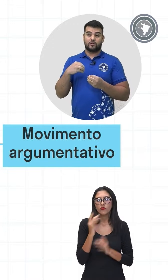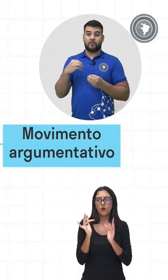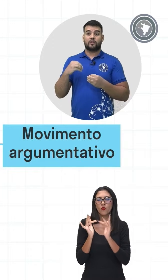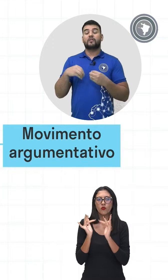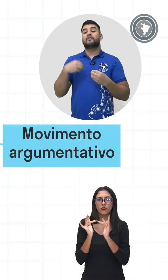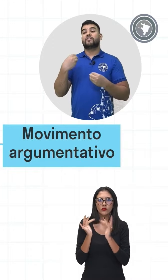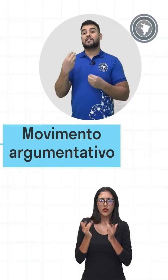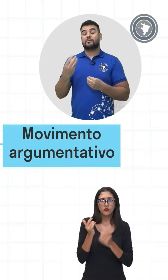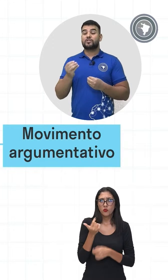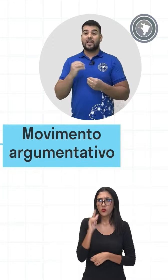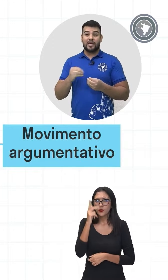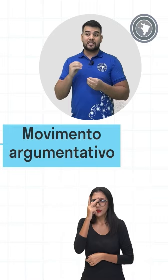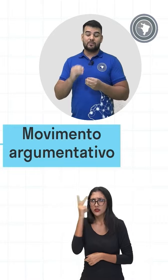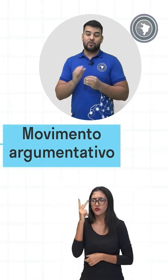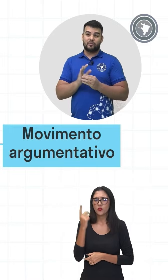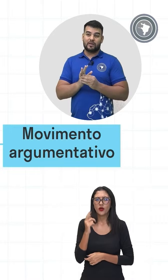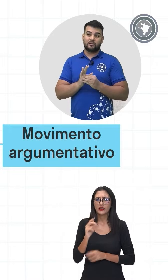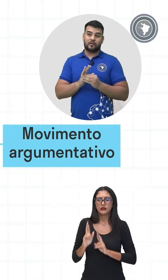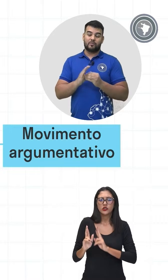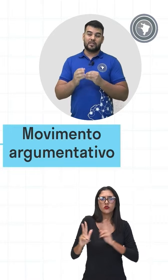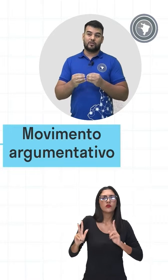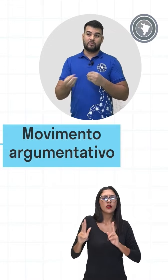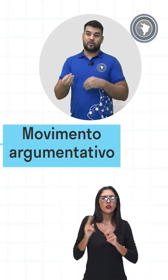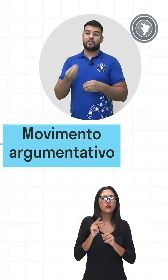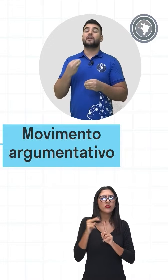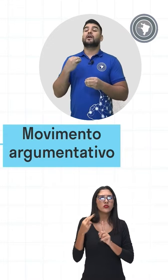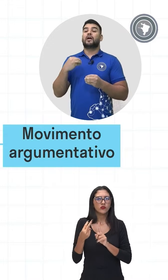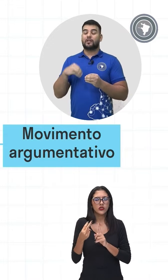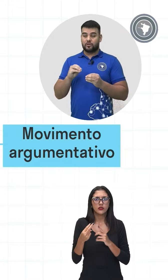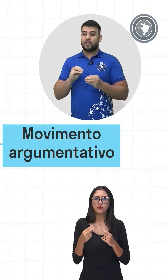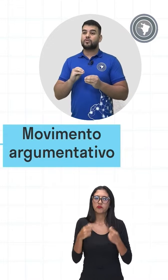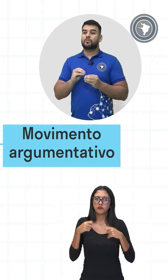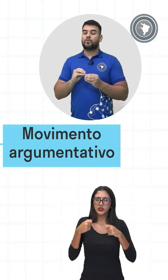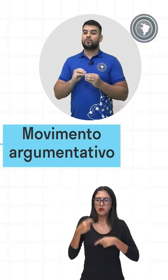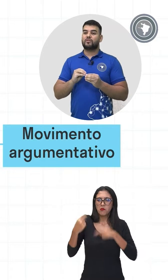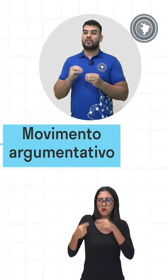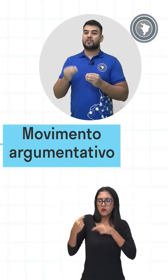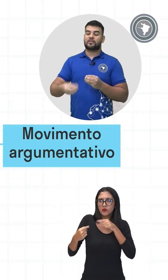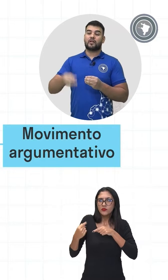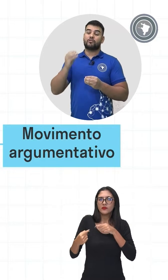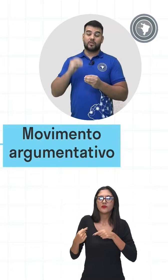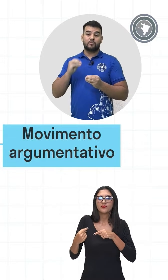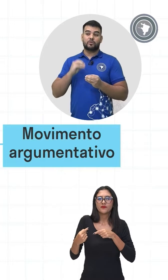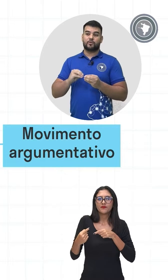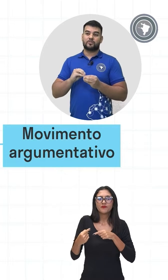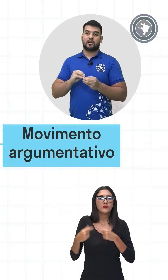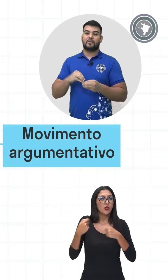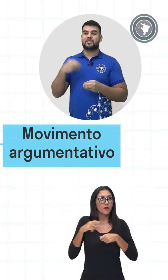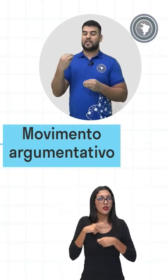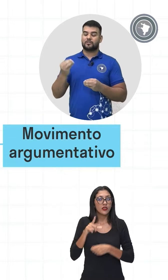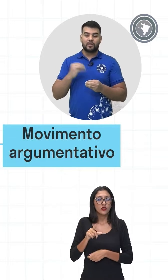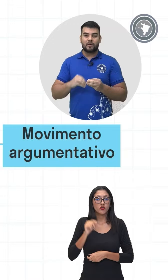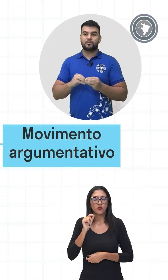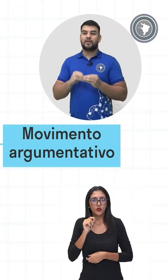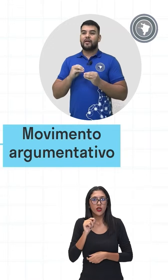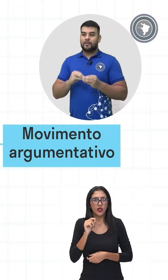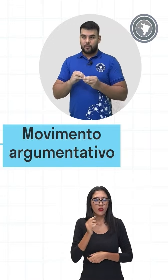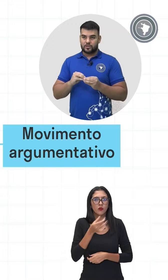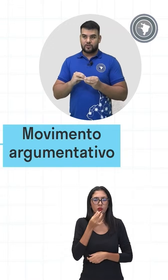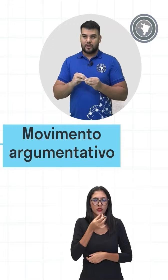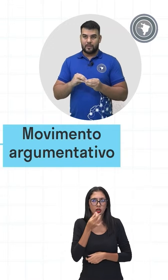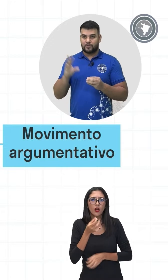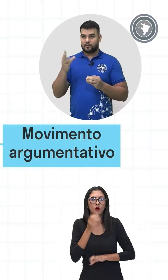do nosso, nós fazemos esse movimento argumentativo. Nós adotamos um ponto de vista, adotamos um posicionamento,